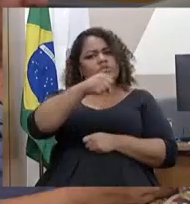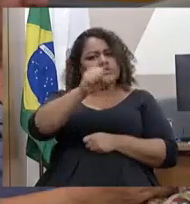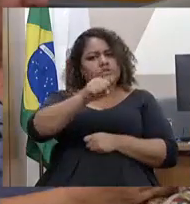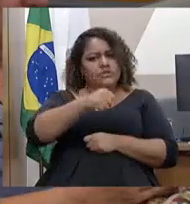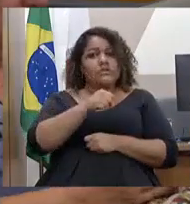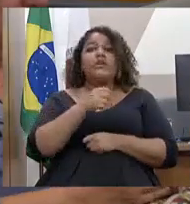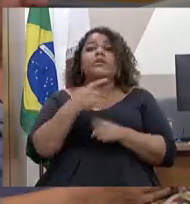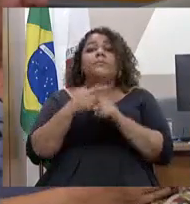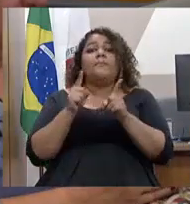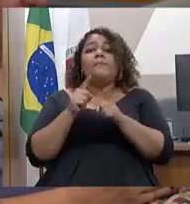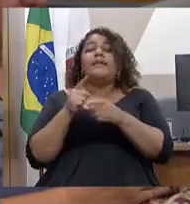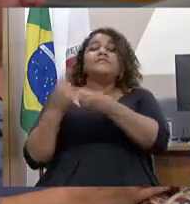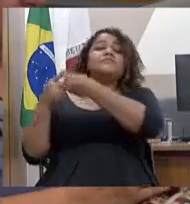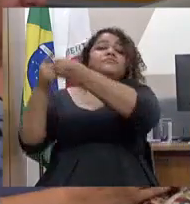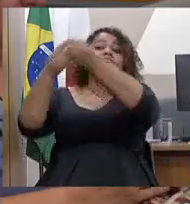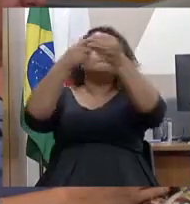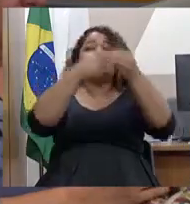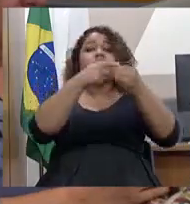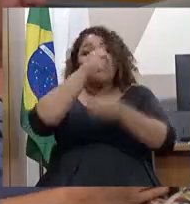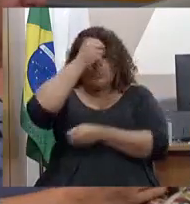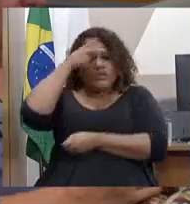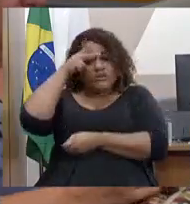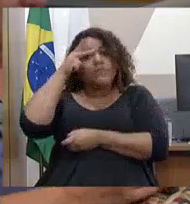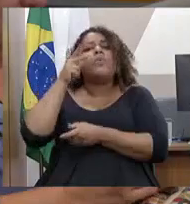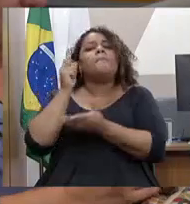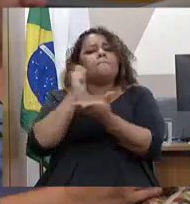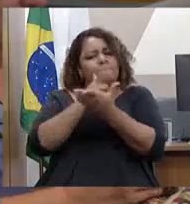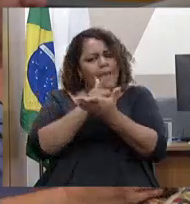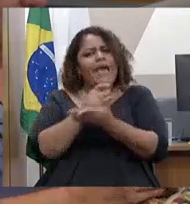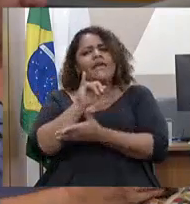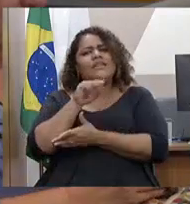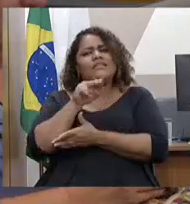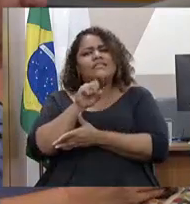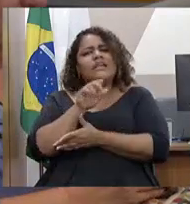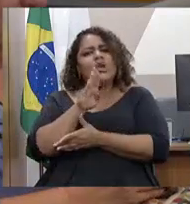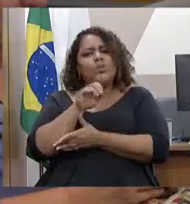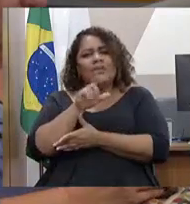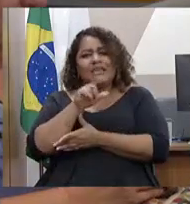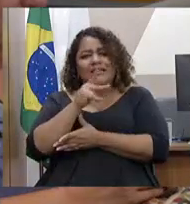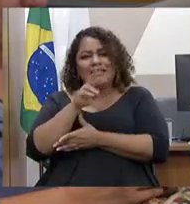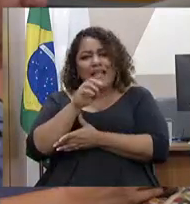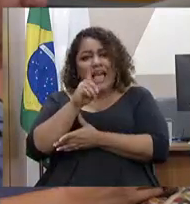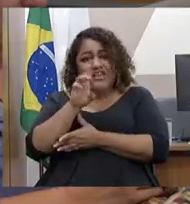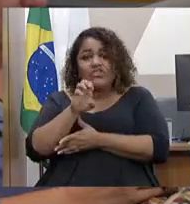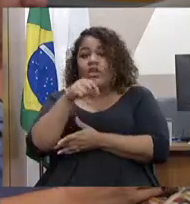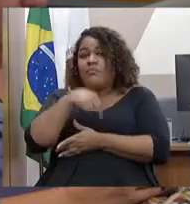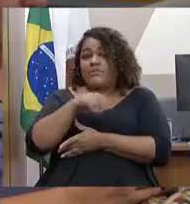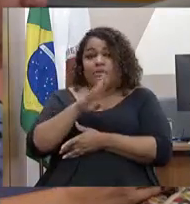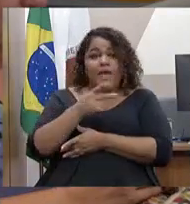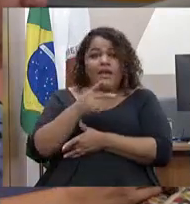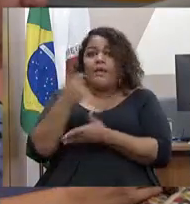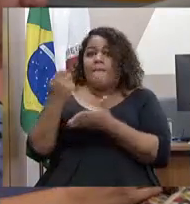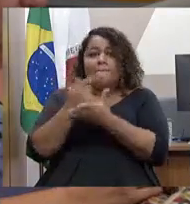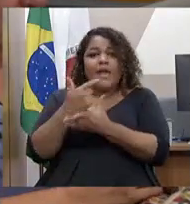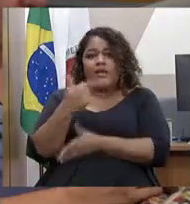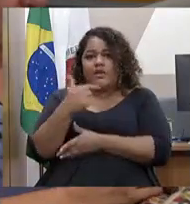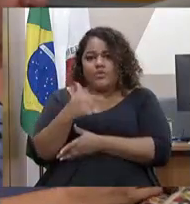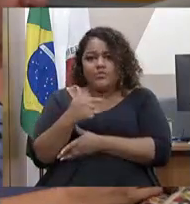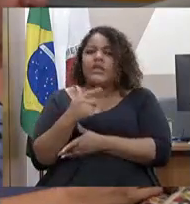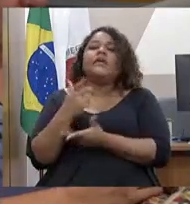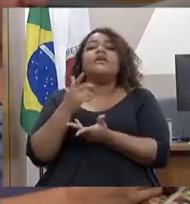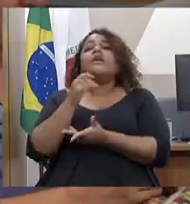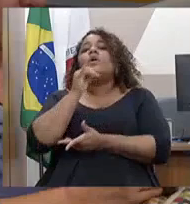pagam insalubridade nós não recebemos insalubridade nós somos um dos últimos que sabemos quando o paciente está com tuberculose ou meningite ou outro tipo de